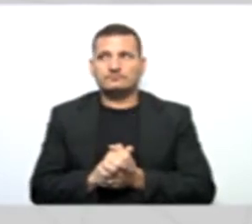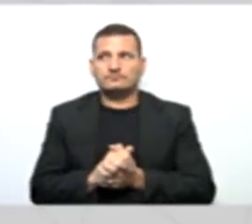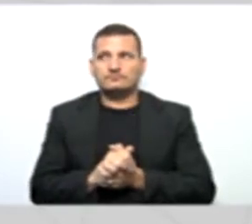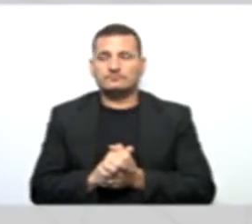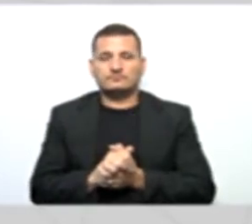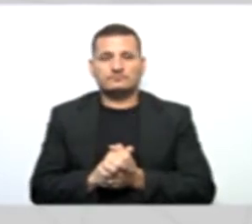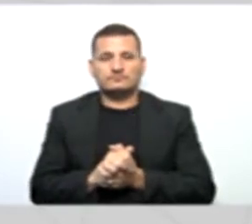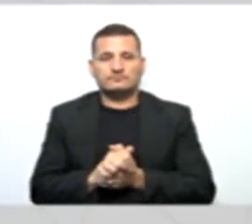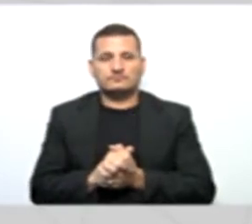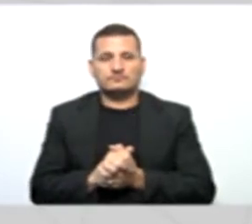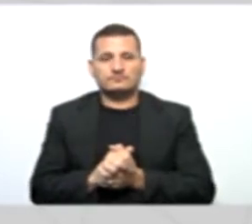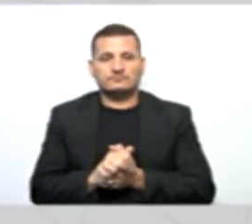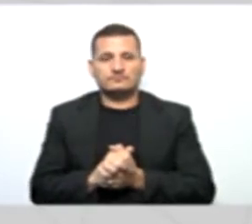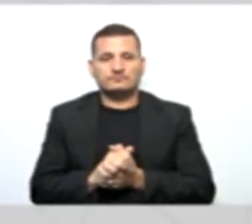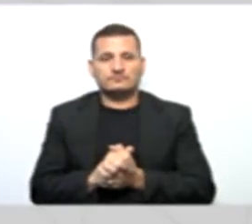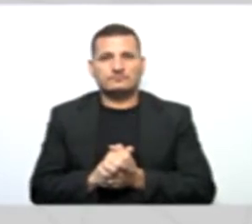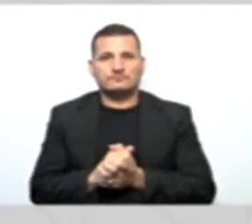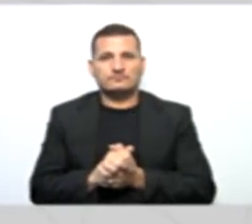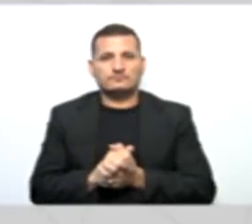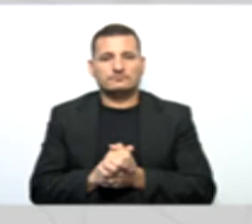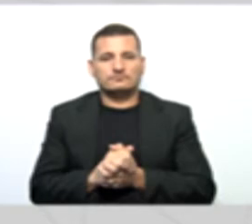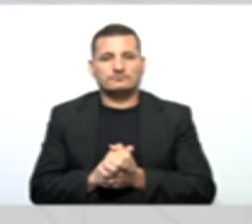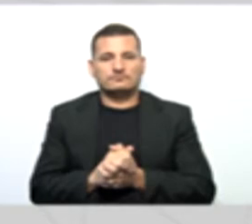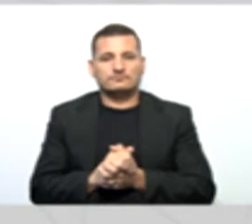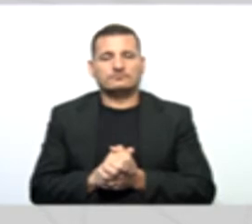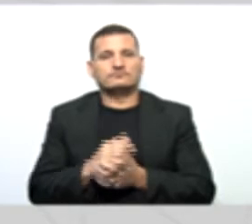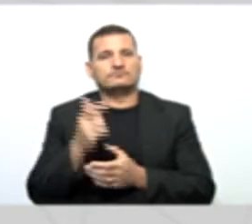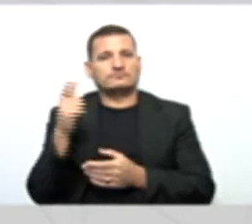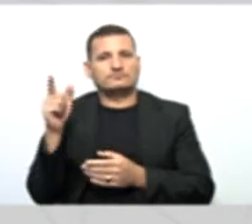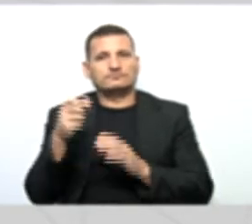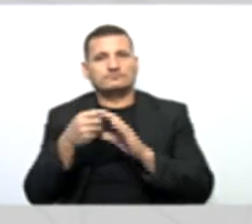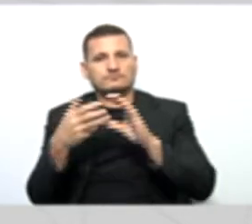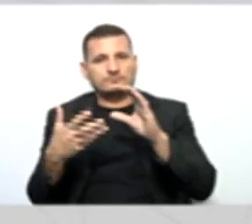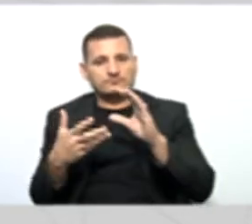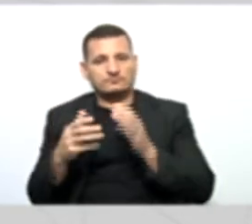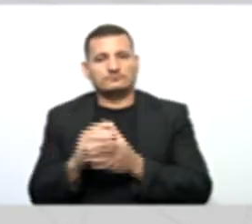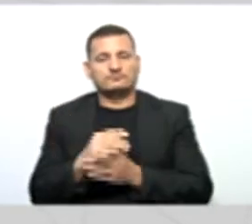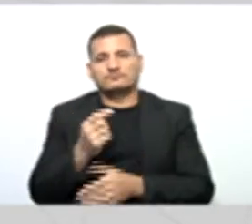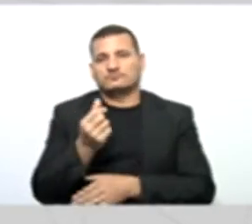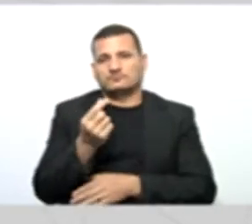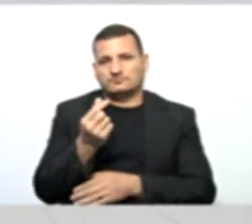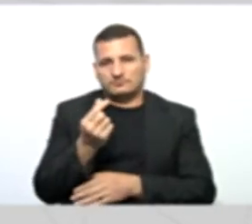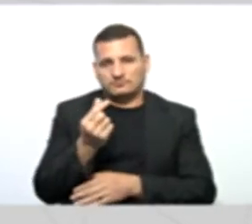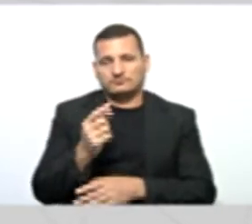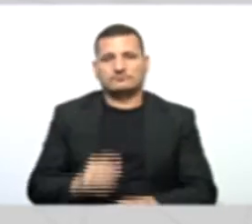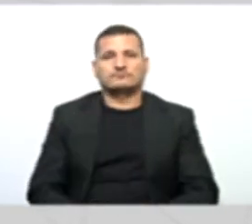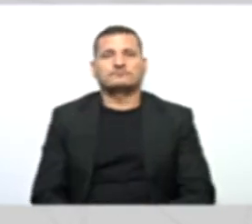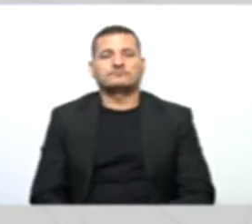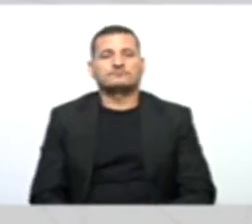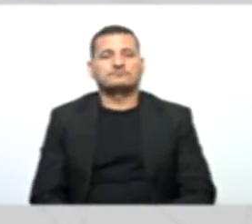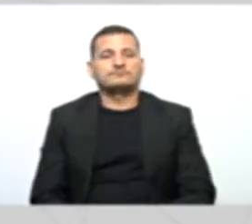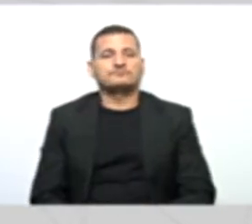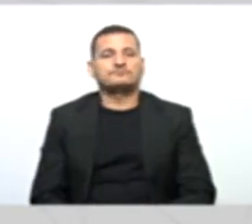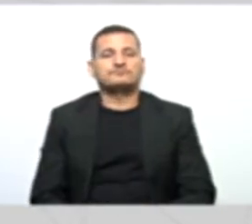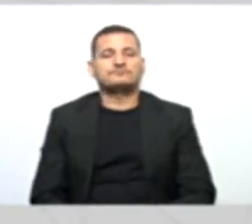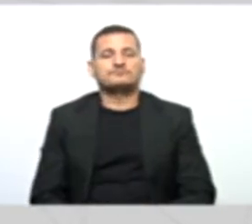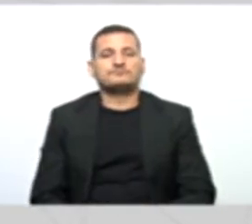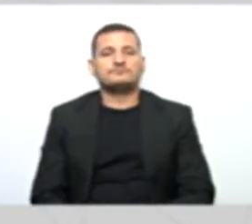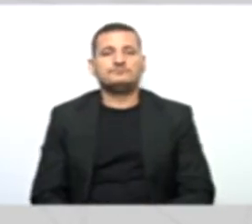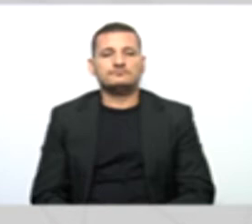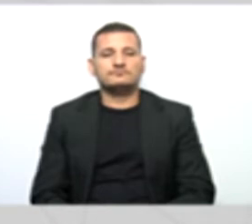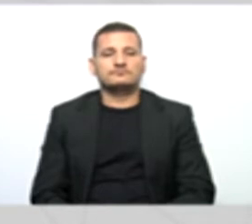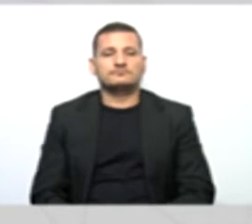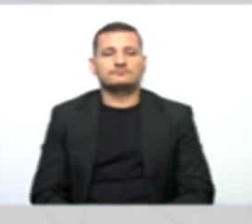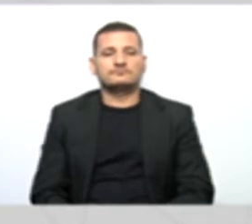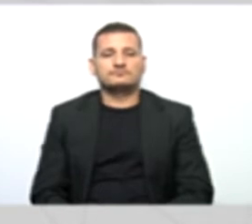observam na hora de comprar um smartphone. Outra característica, preço. Certo? Que também